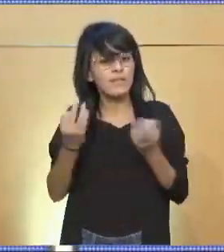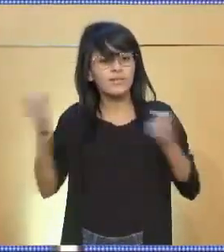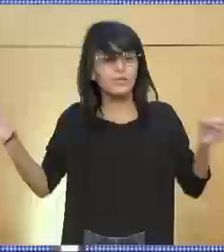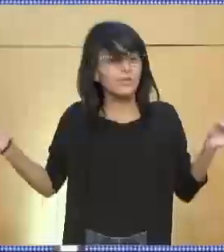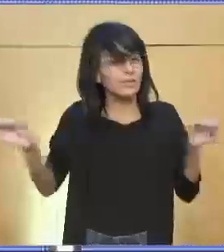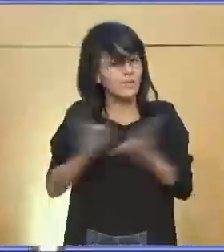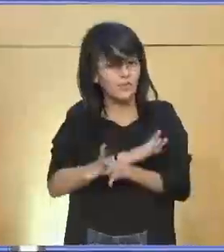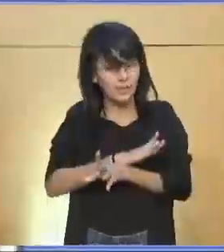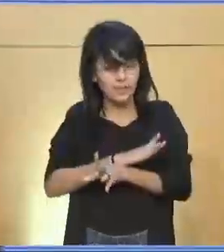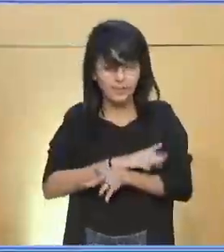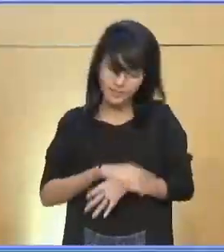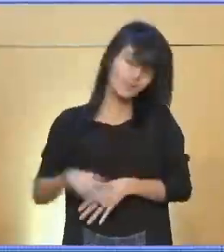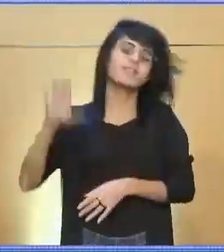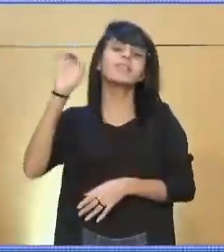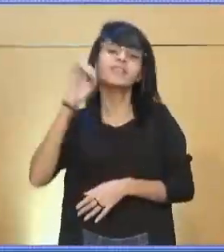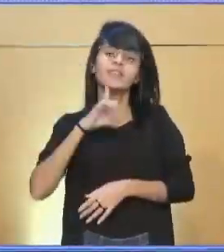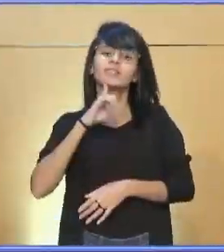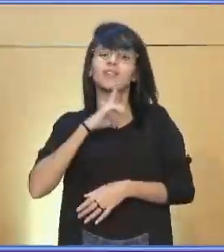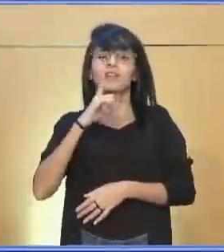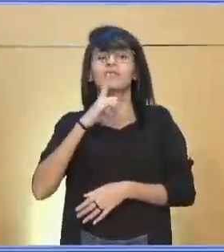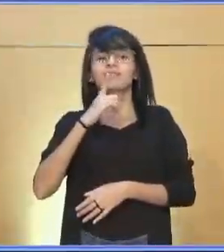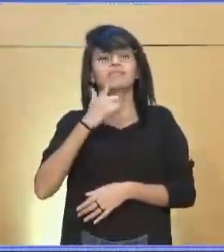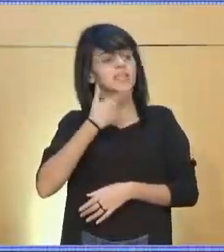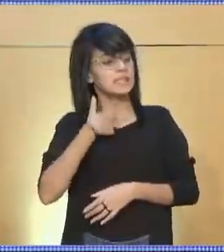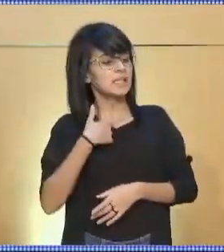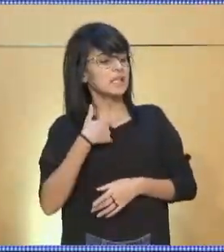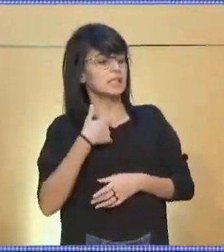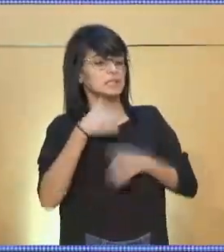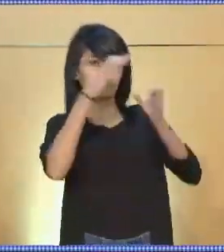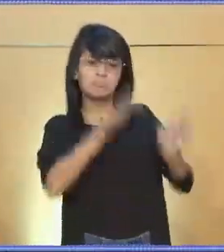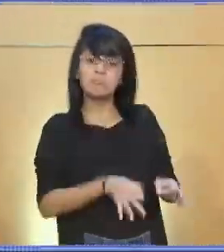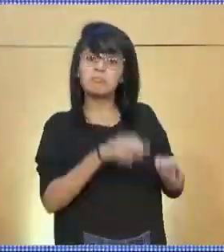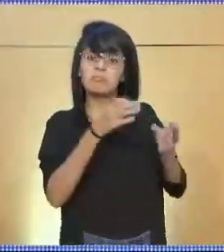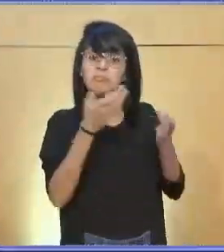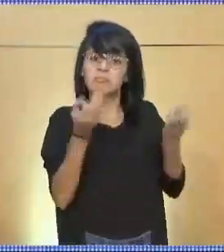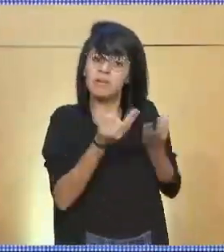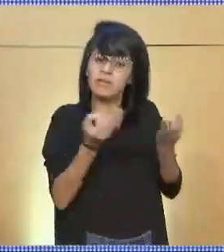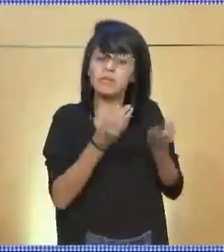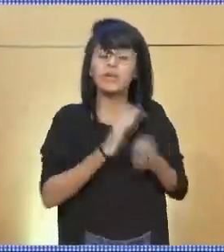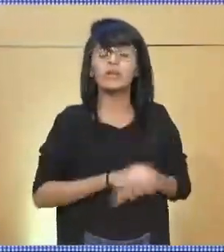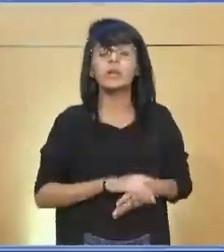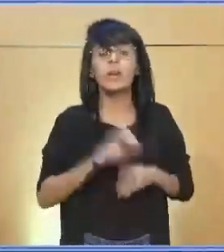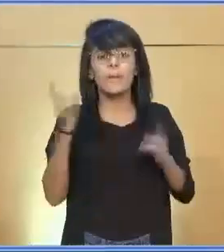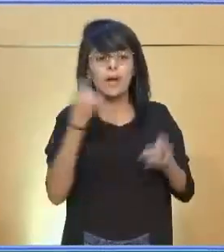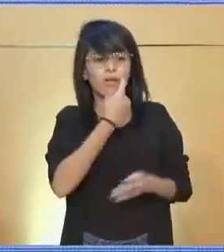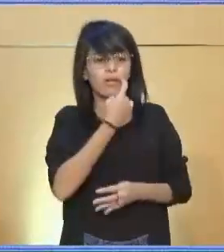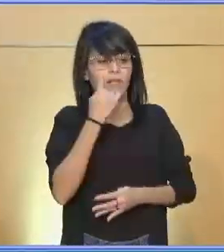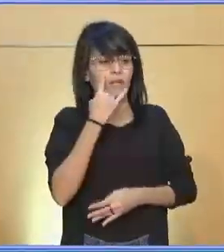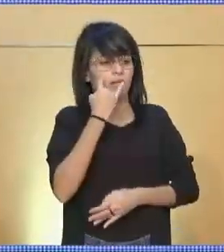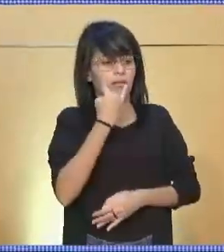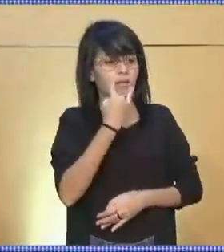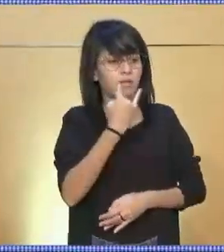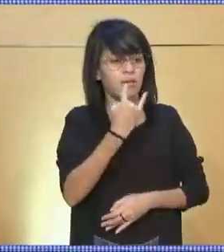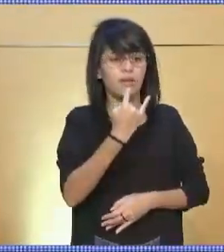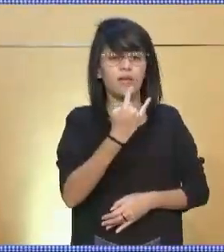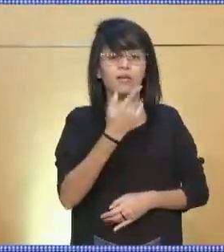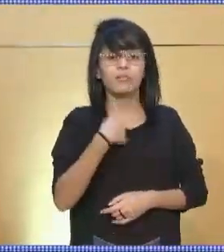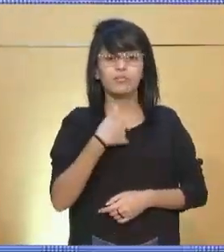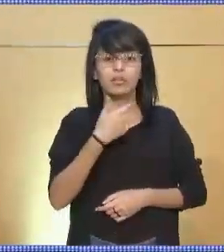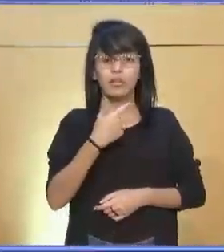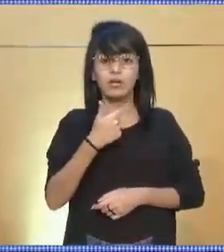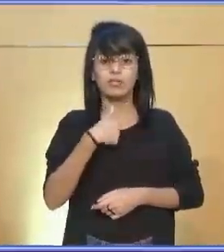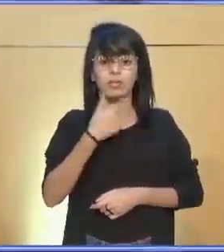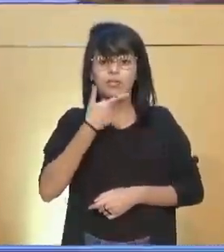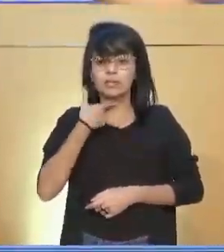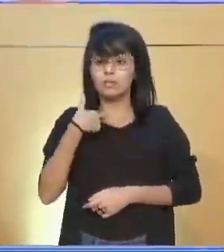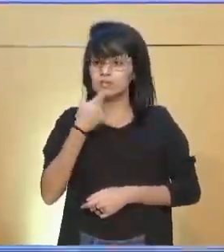completo. Deus tem desejo estético. Agora, a cobiça dos olhos pelo desejo estético faz nascer em você o desejo